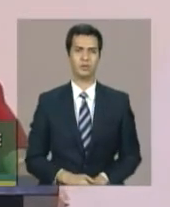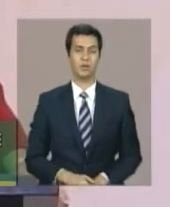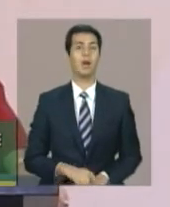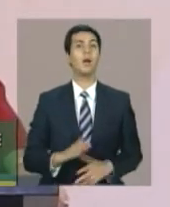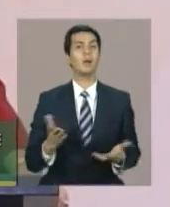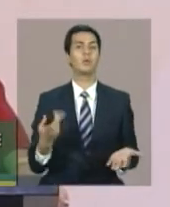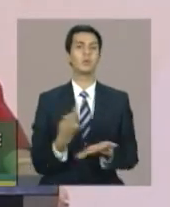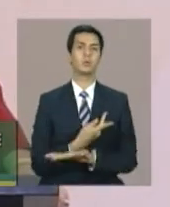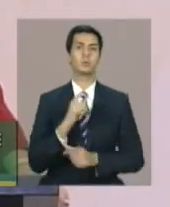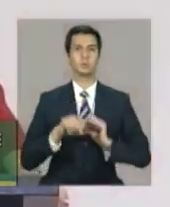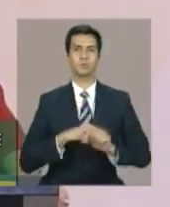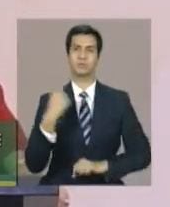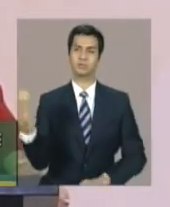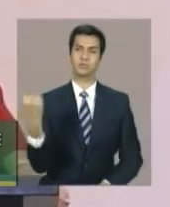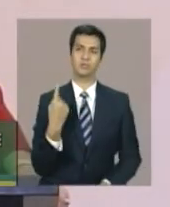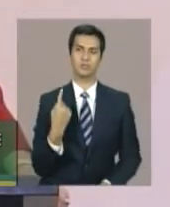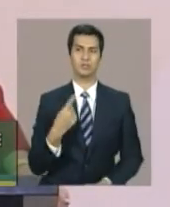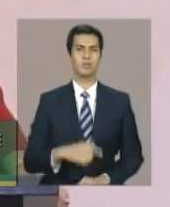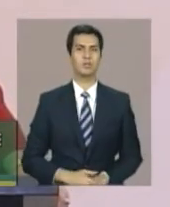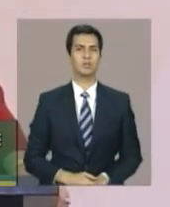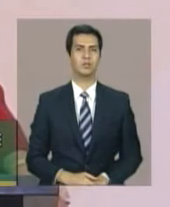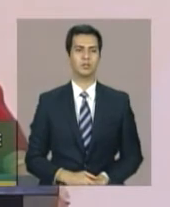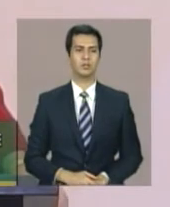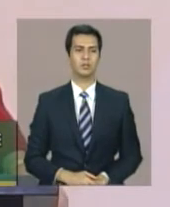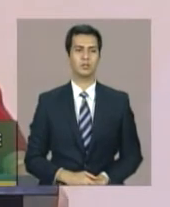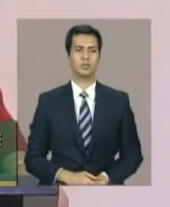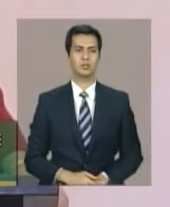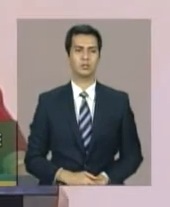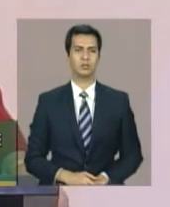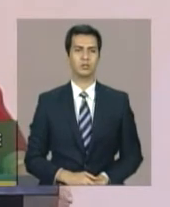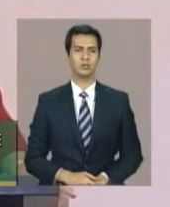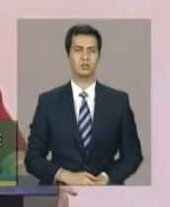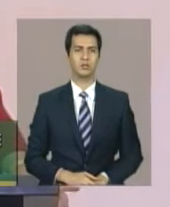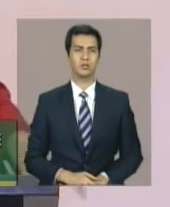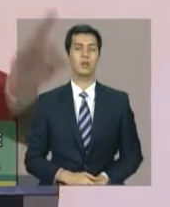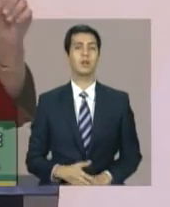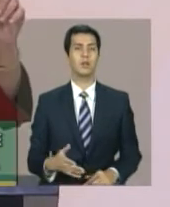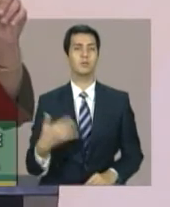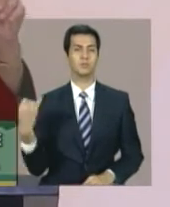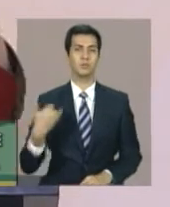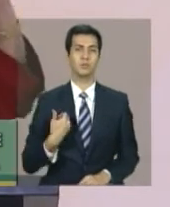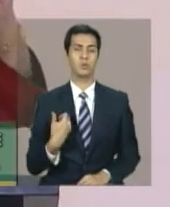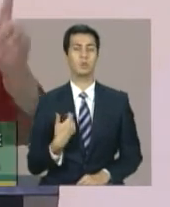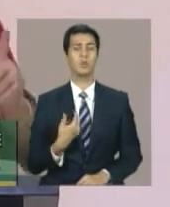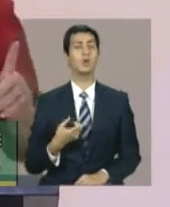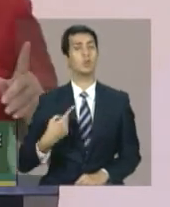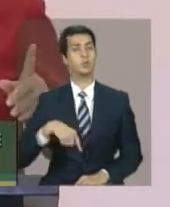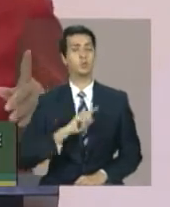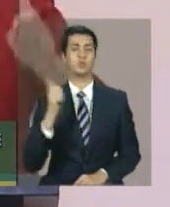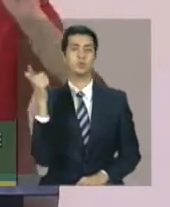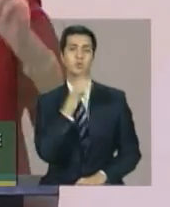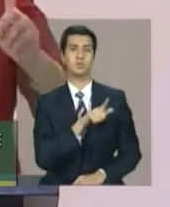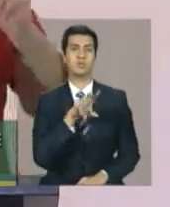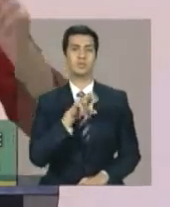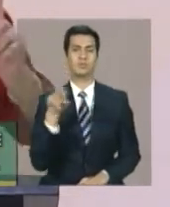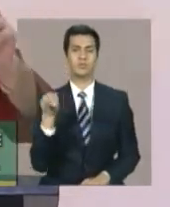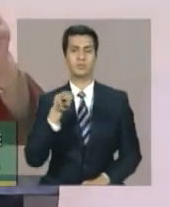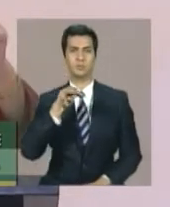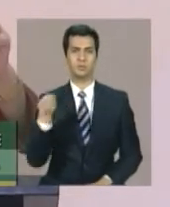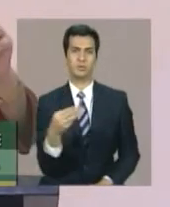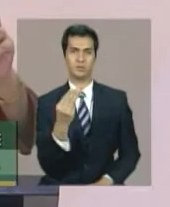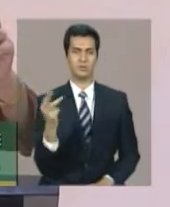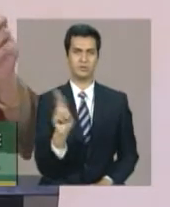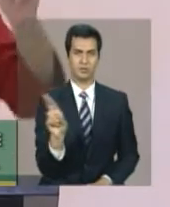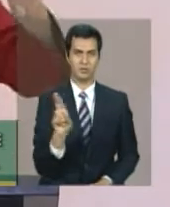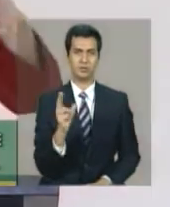conseguimos 500 milhões para aplicar em saneamento. 500 milhões